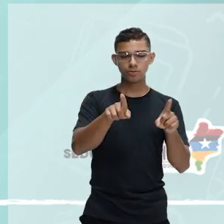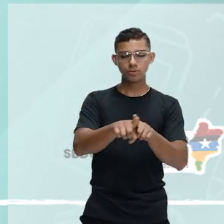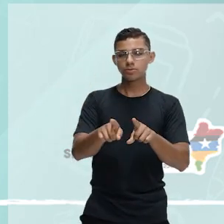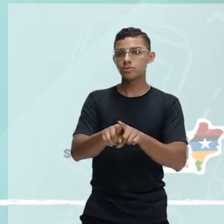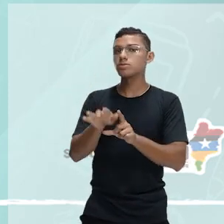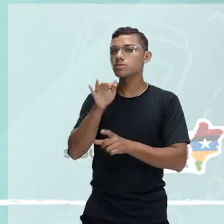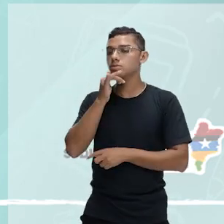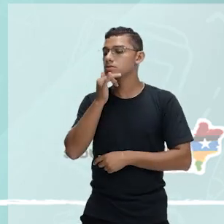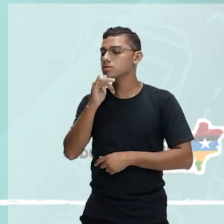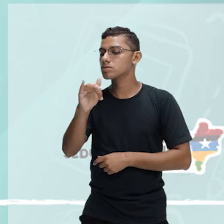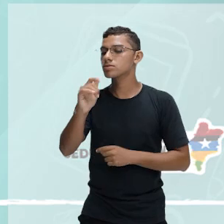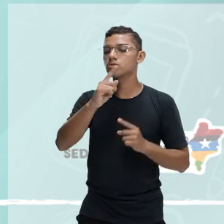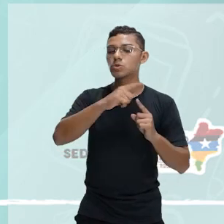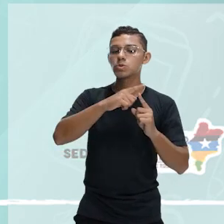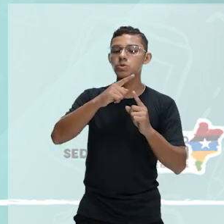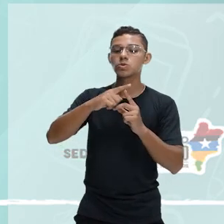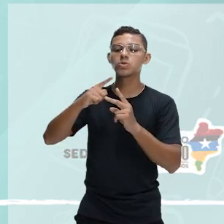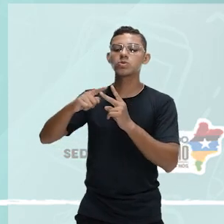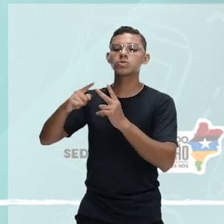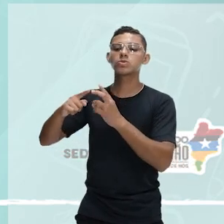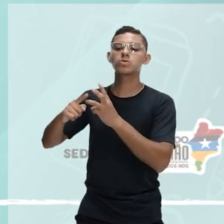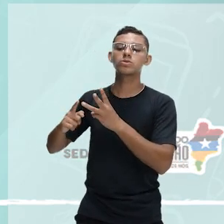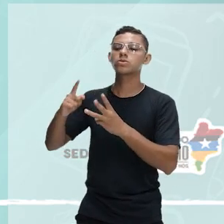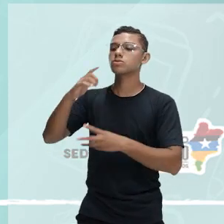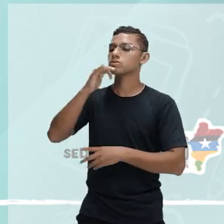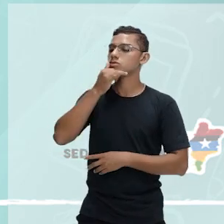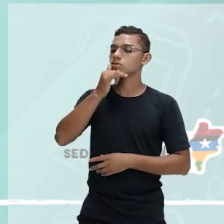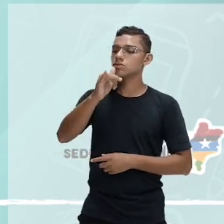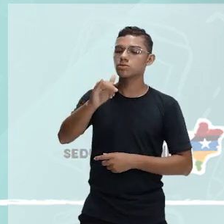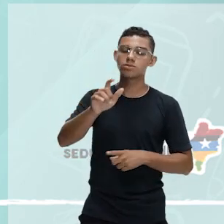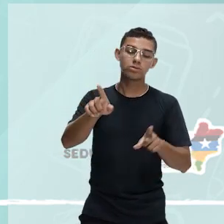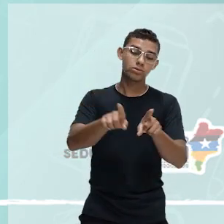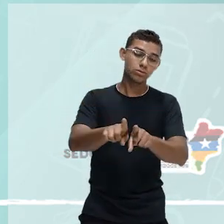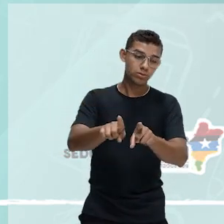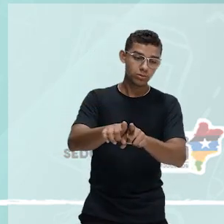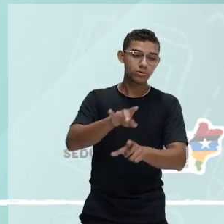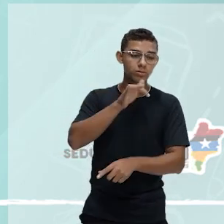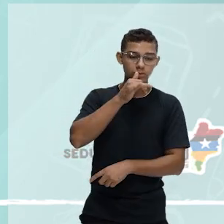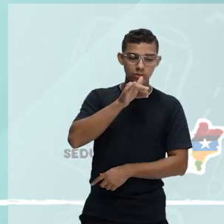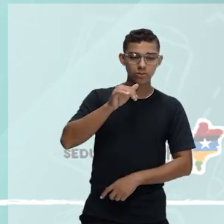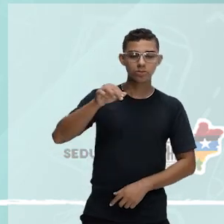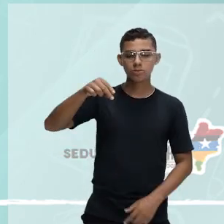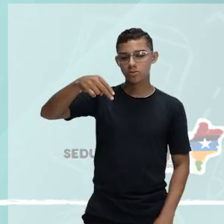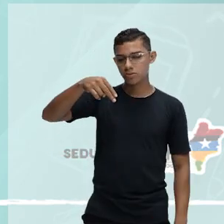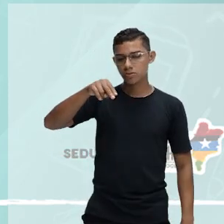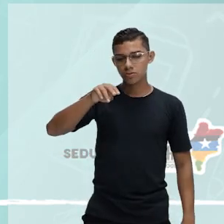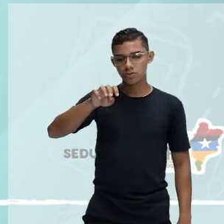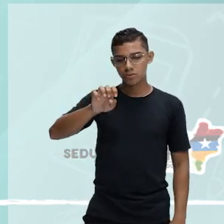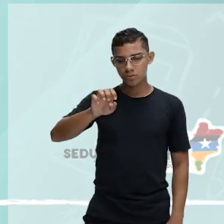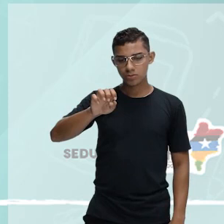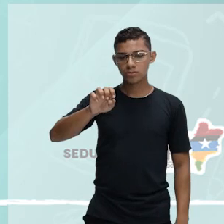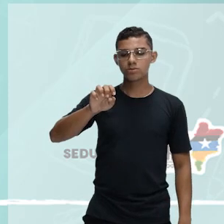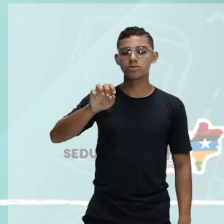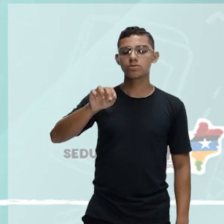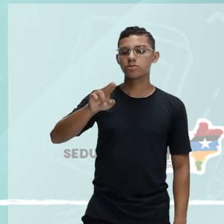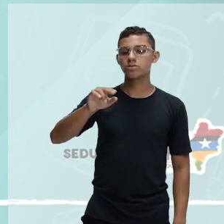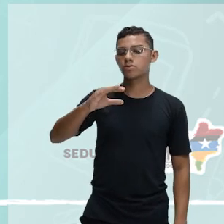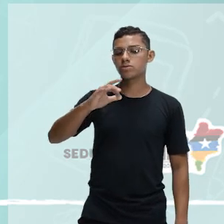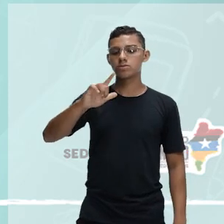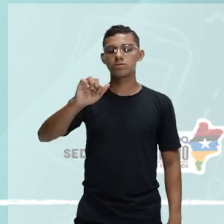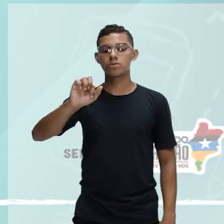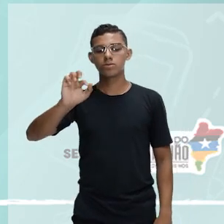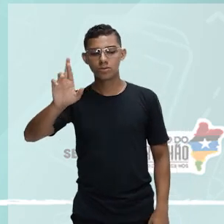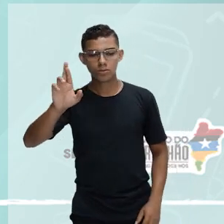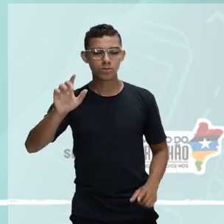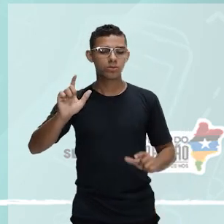energia. Certo? Então, além da energia nuclear, né, o texto ele vai falar de outros tipos de